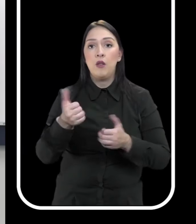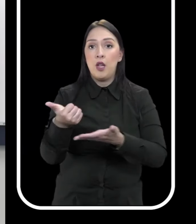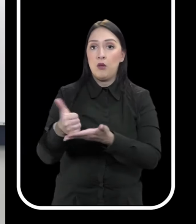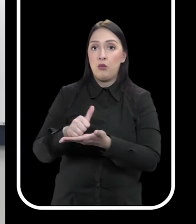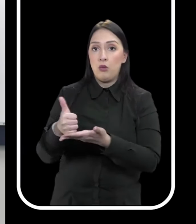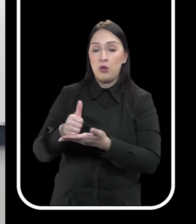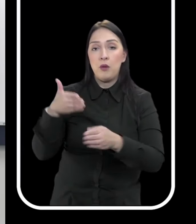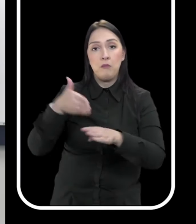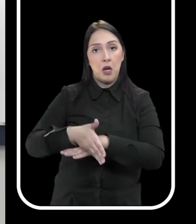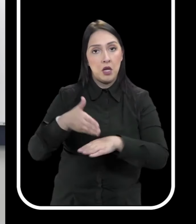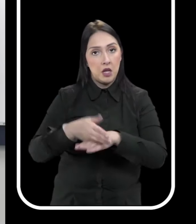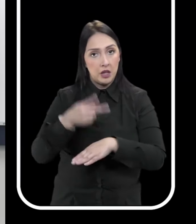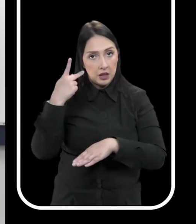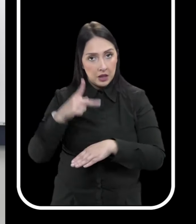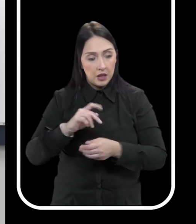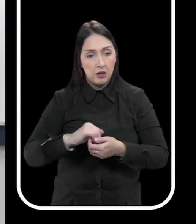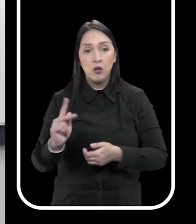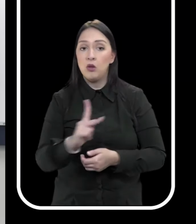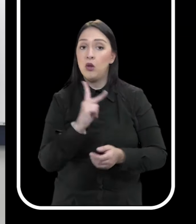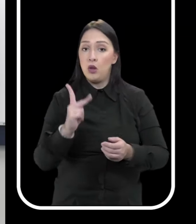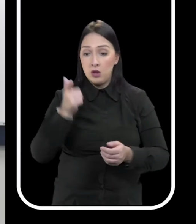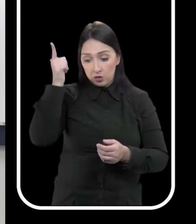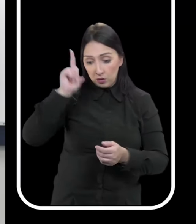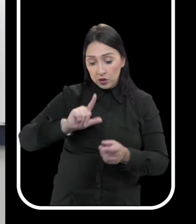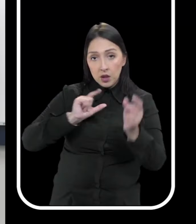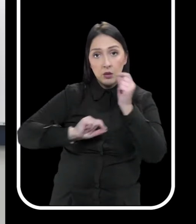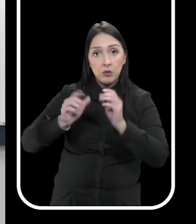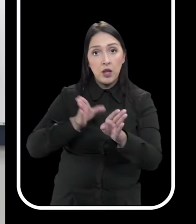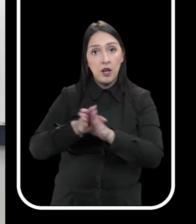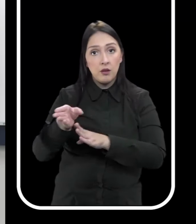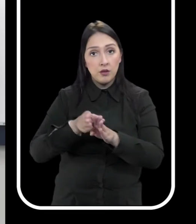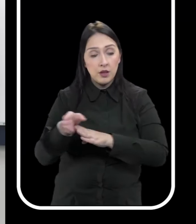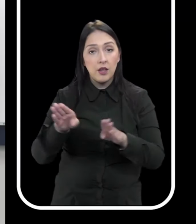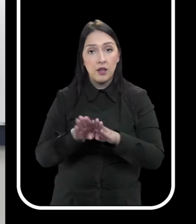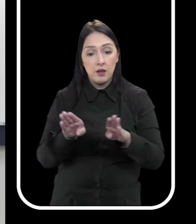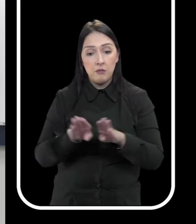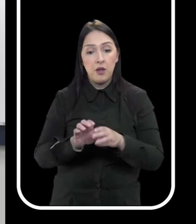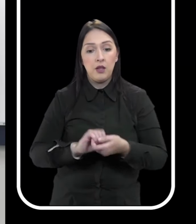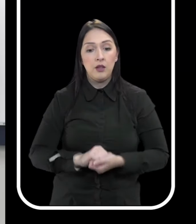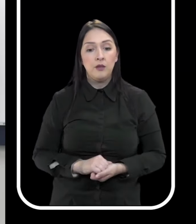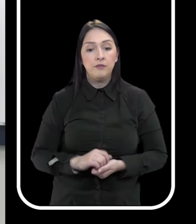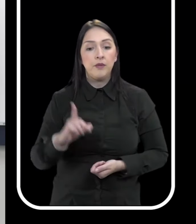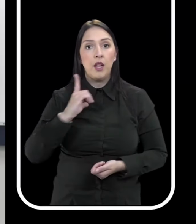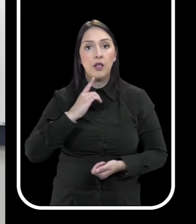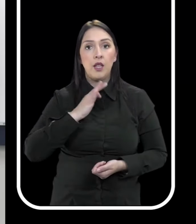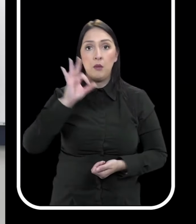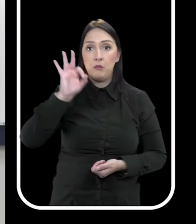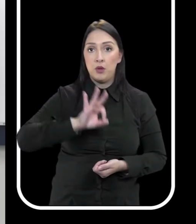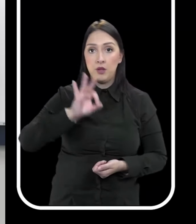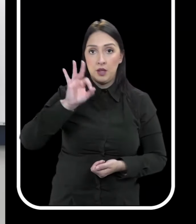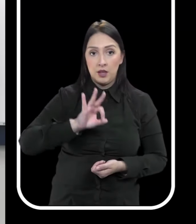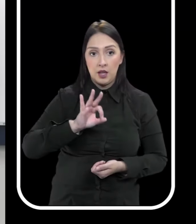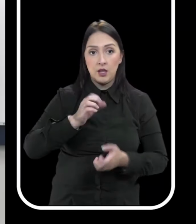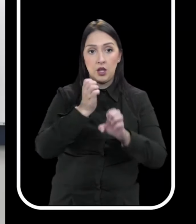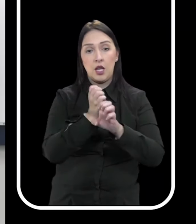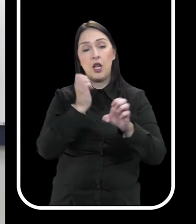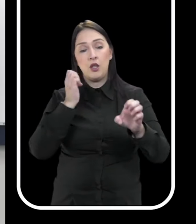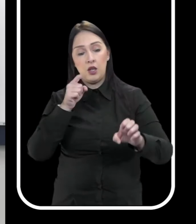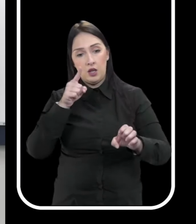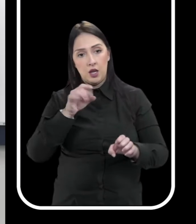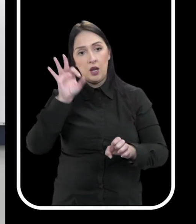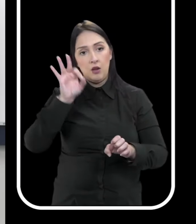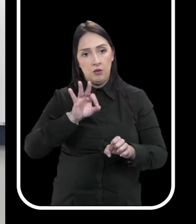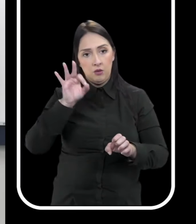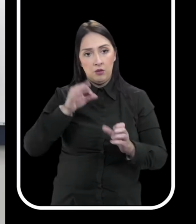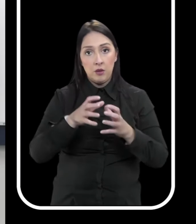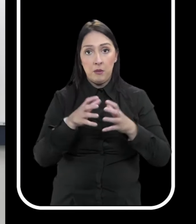consequentemente, vai ser controlada a presença dele para nós podermos auxiliar também a cumprir aquela porcentagem, no caso da engenharia,